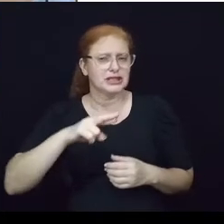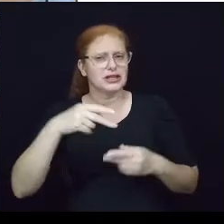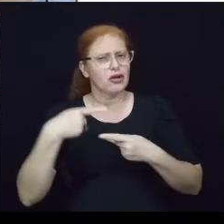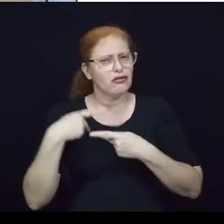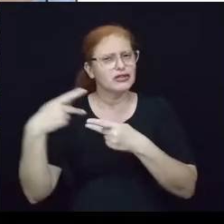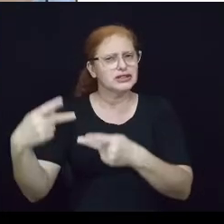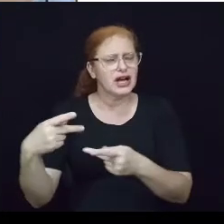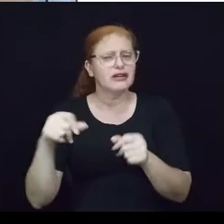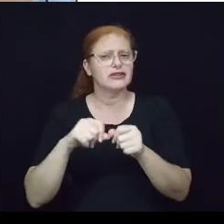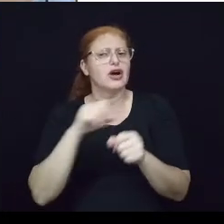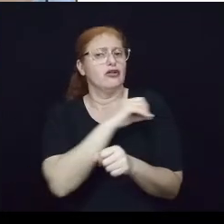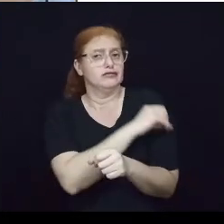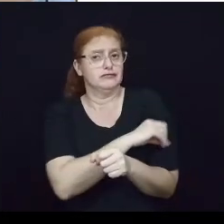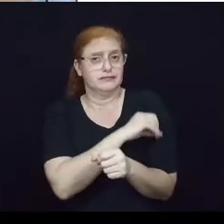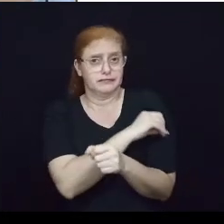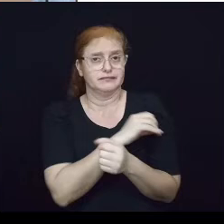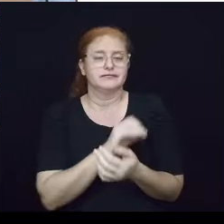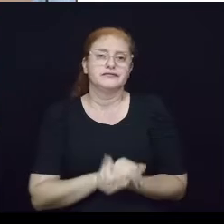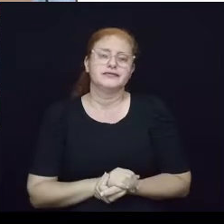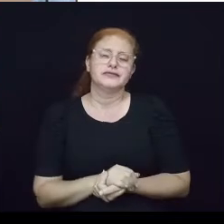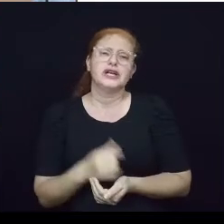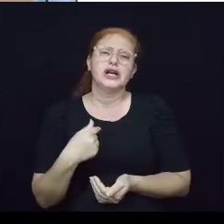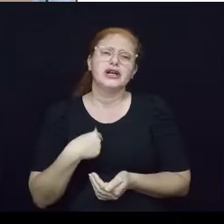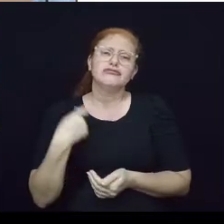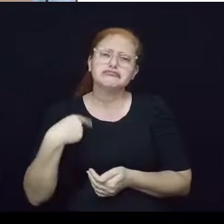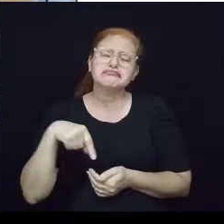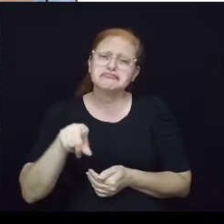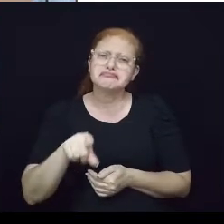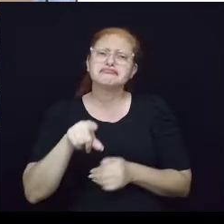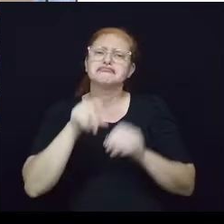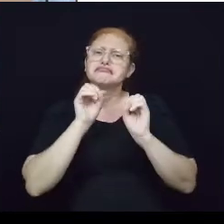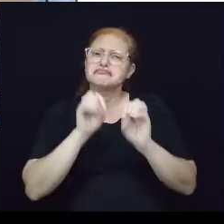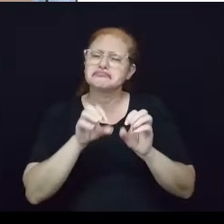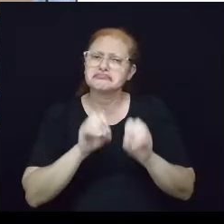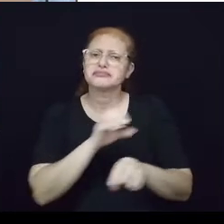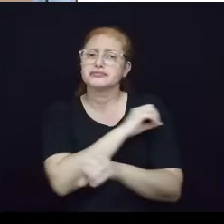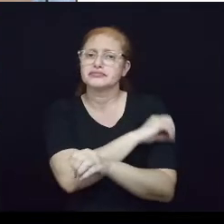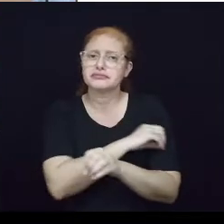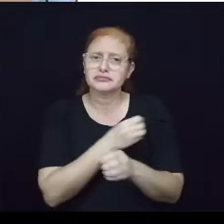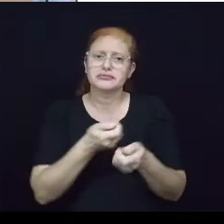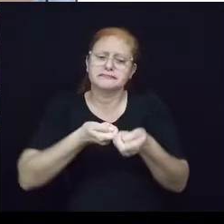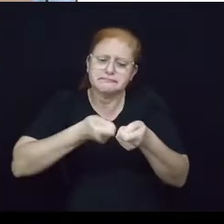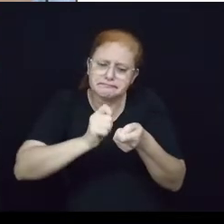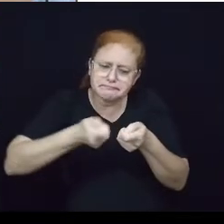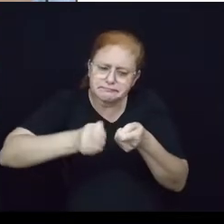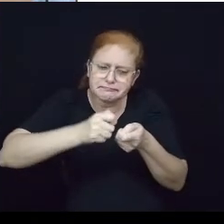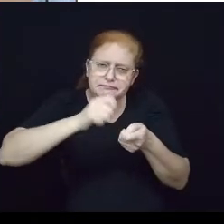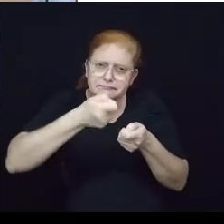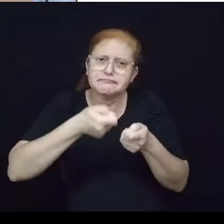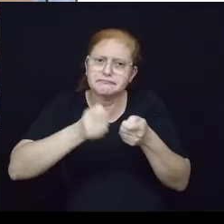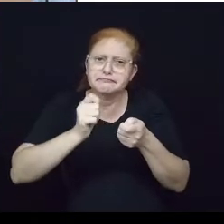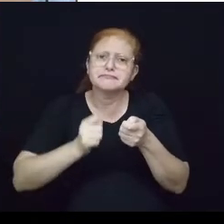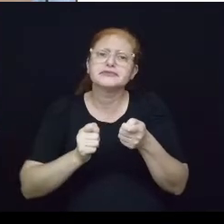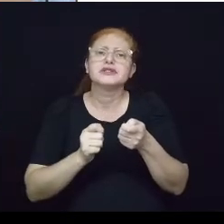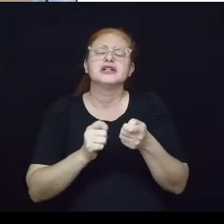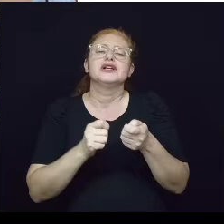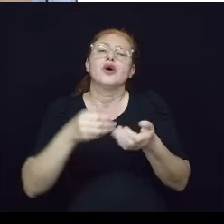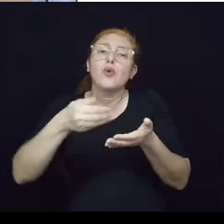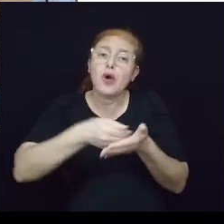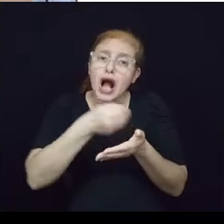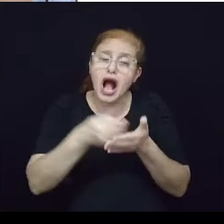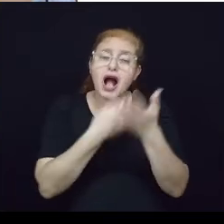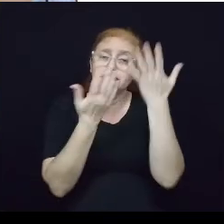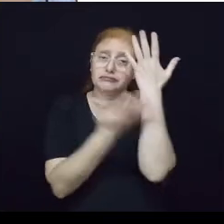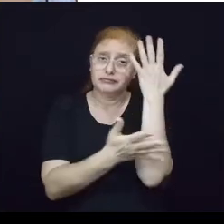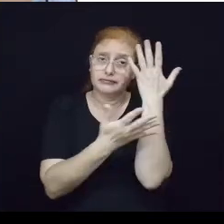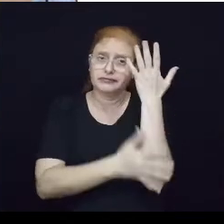umas oficinas. E eu fui lá dar umas oficinas lá de escultura em madeira, de colheres de madeira.